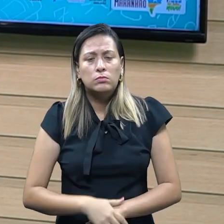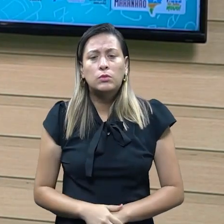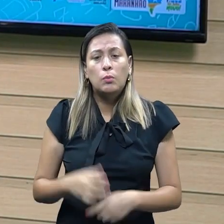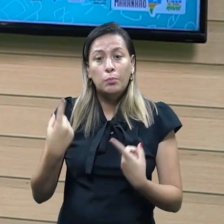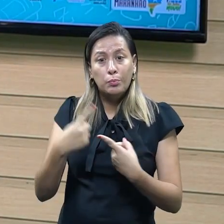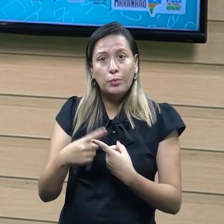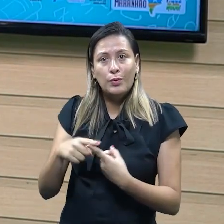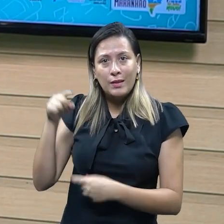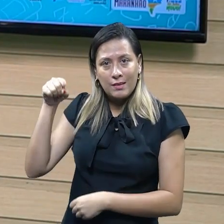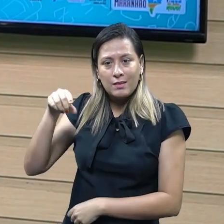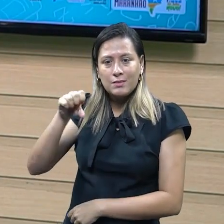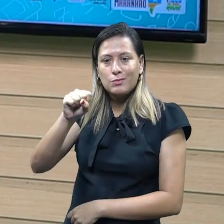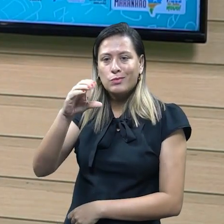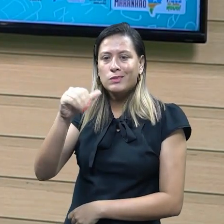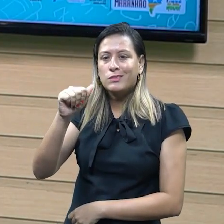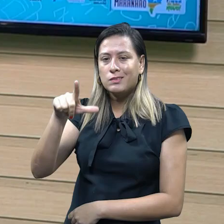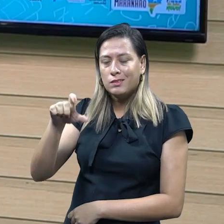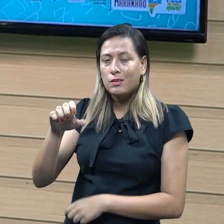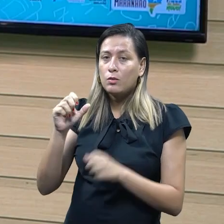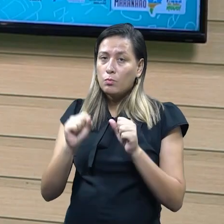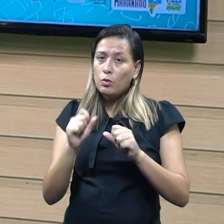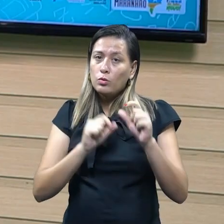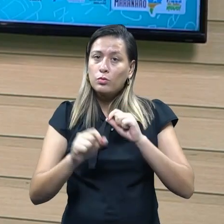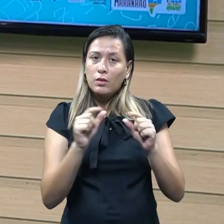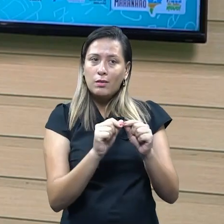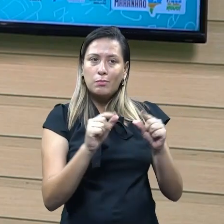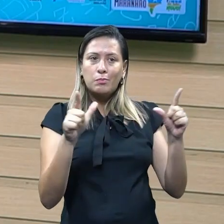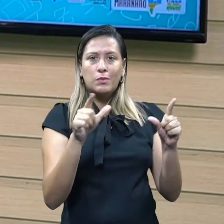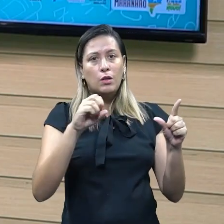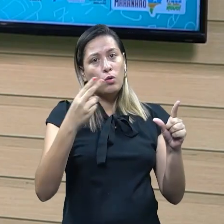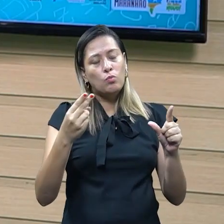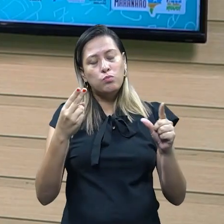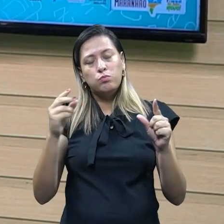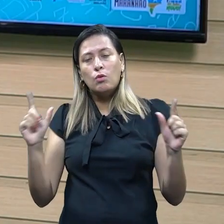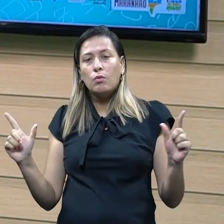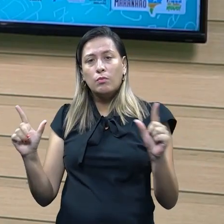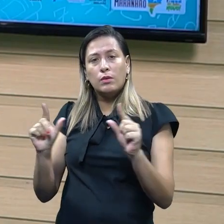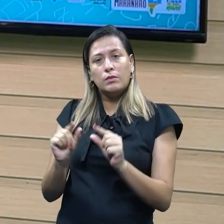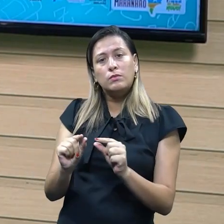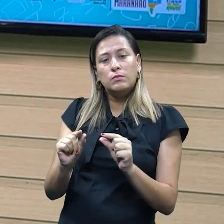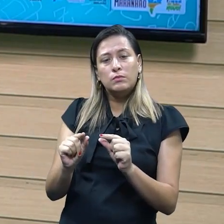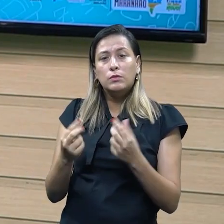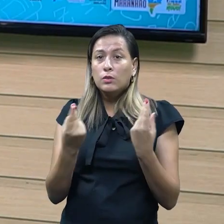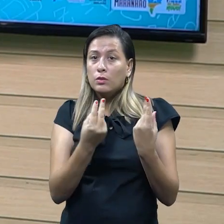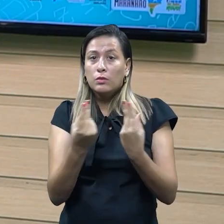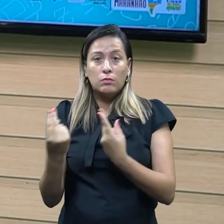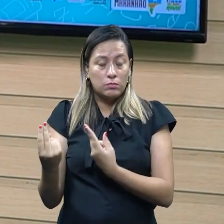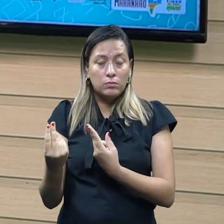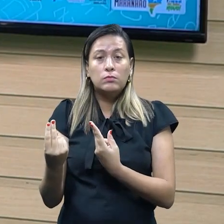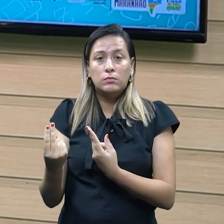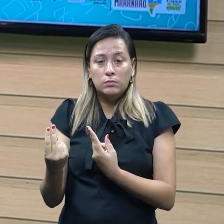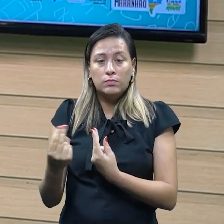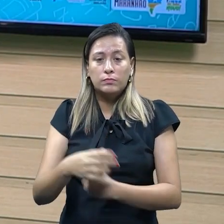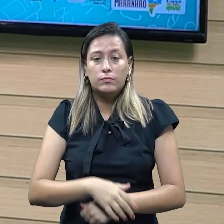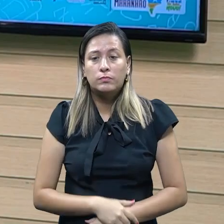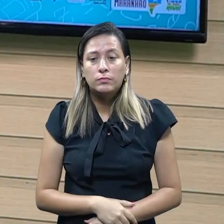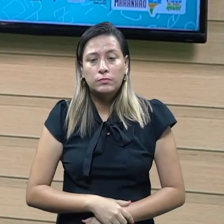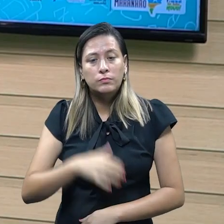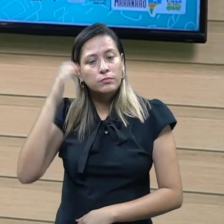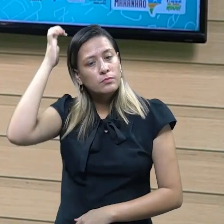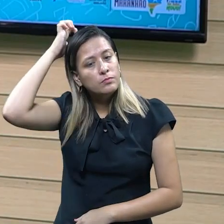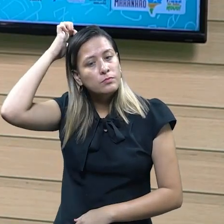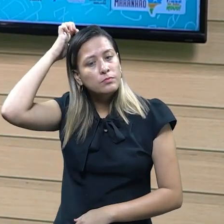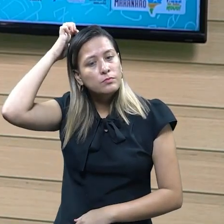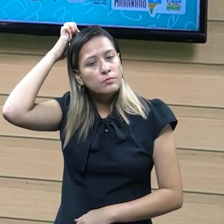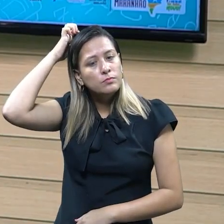porque esse escala você pode ampliar ou reduzir de uma forma única, desde que você